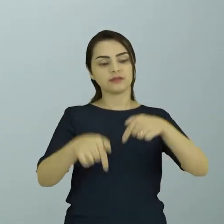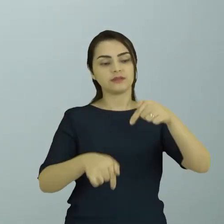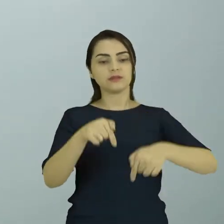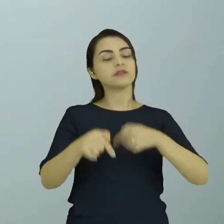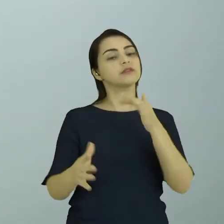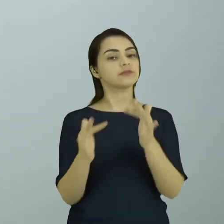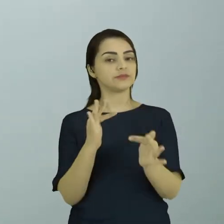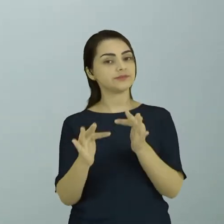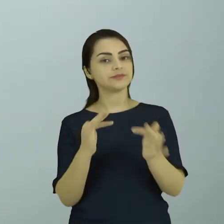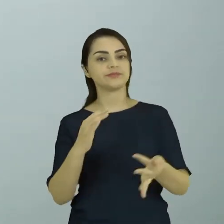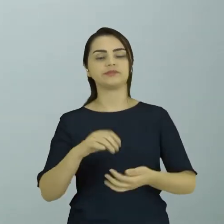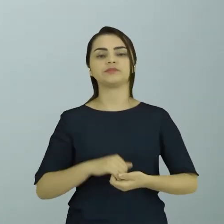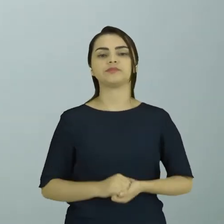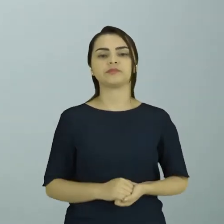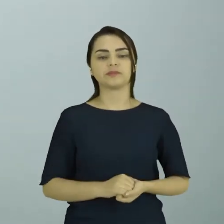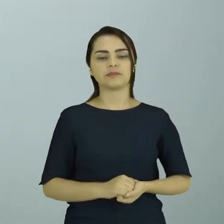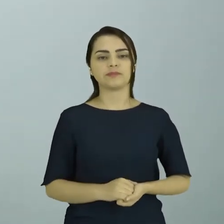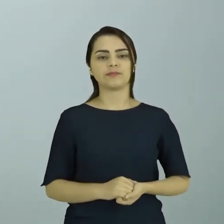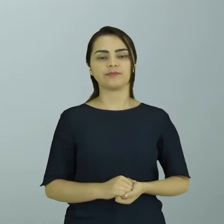e transformações químicas.